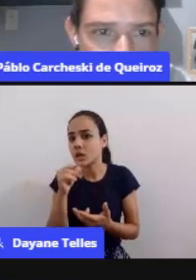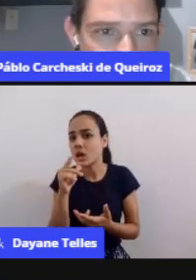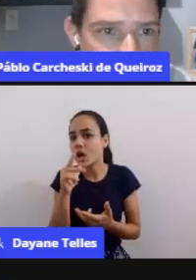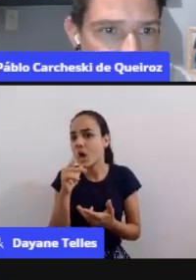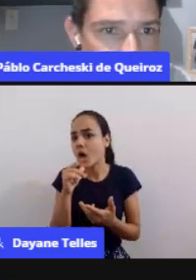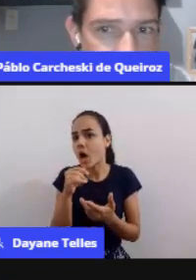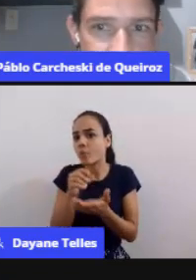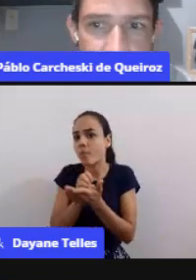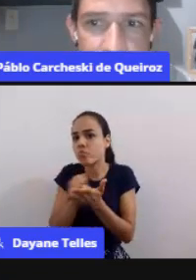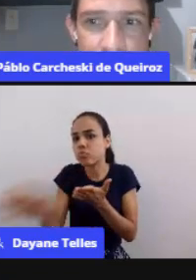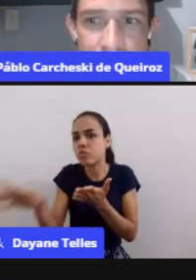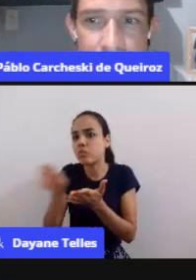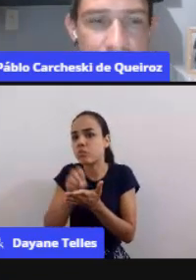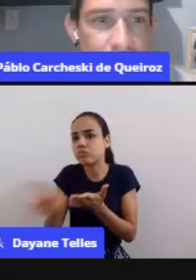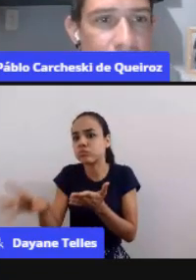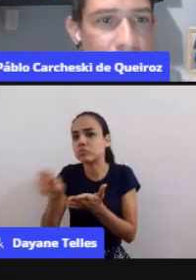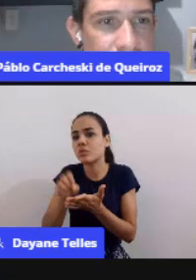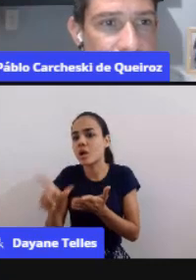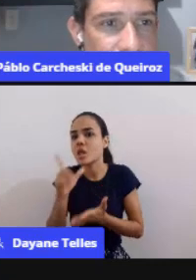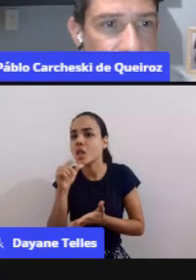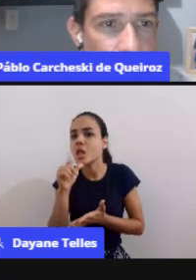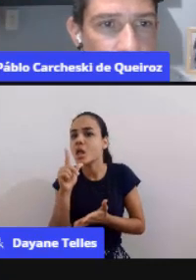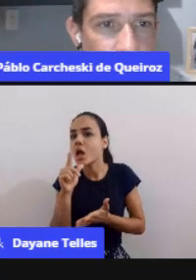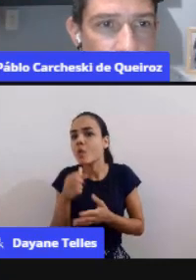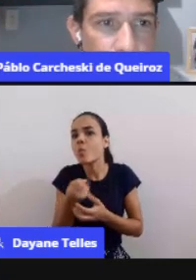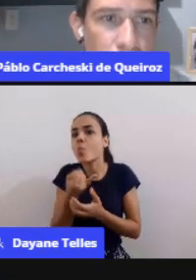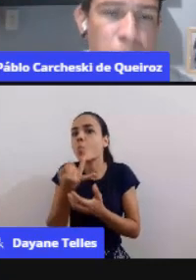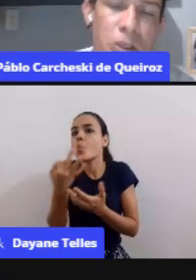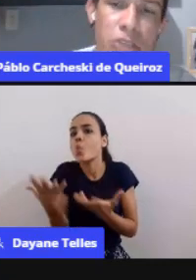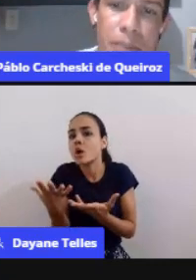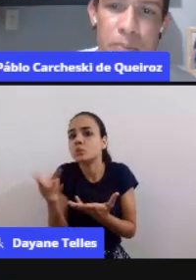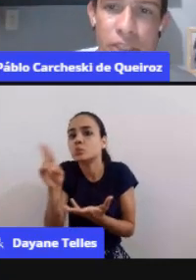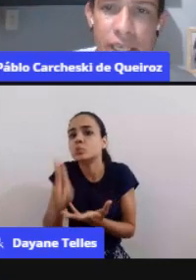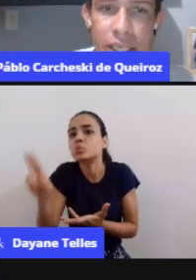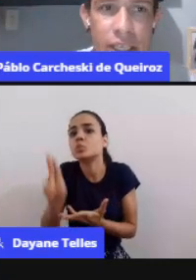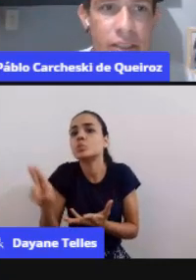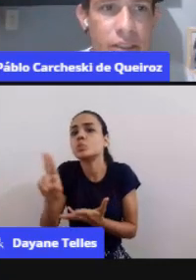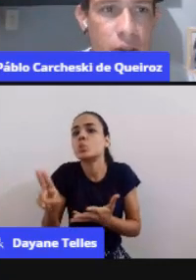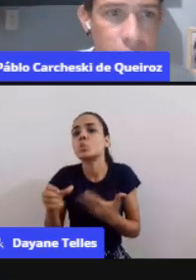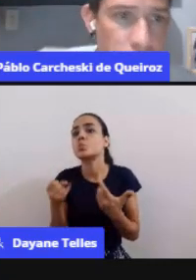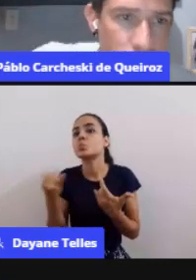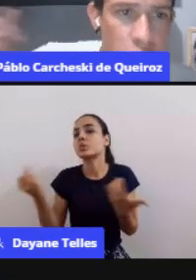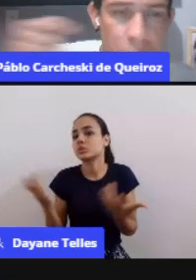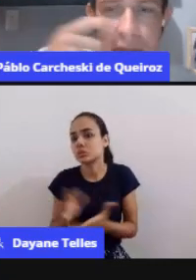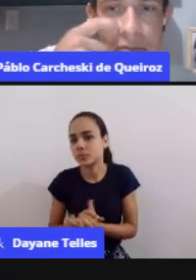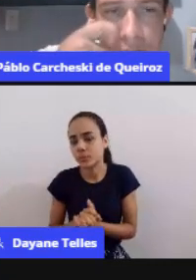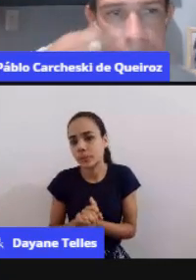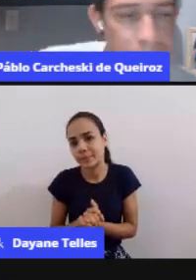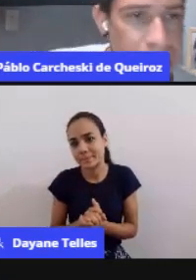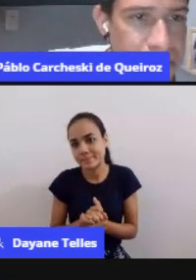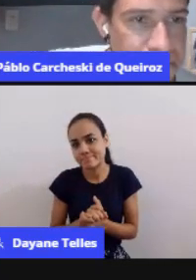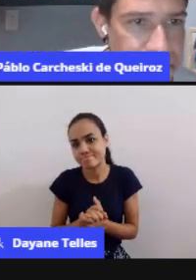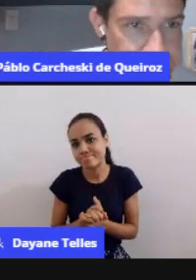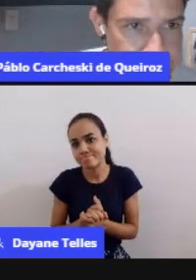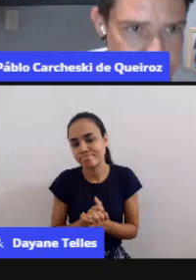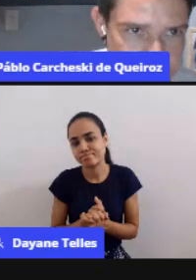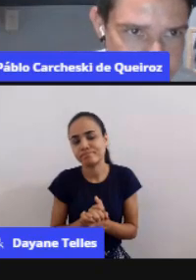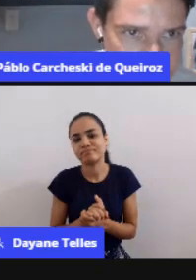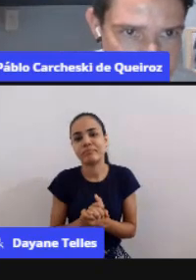próximo slide, por favor. Será que eu também poderia... Não, volta um para mim.